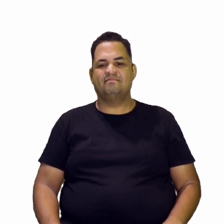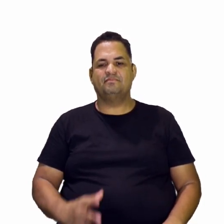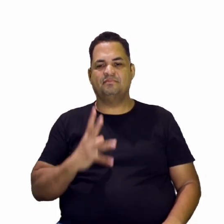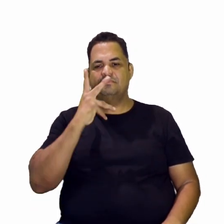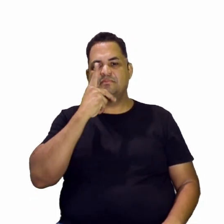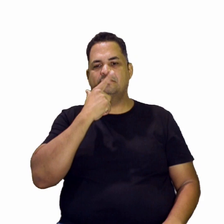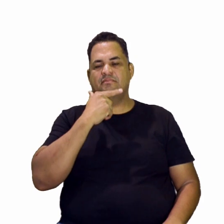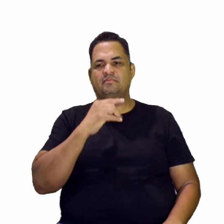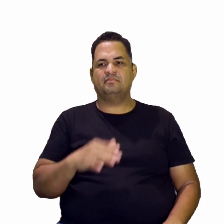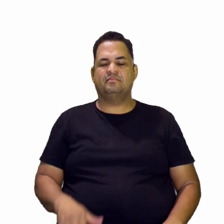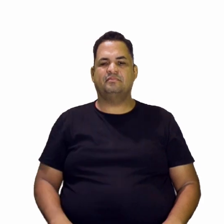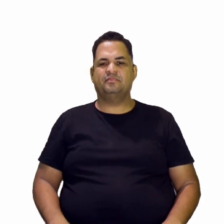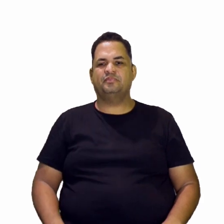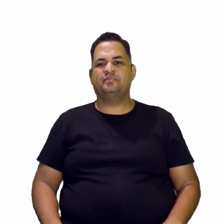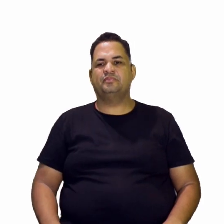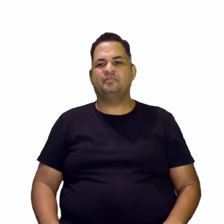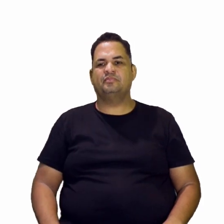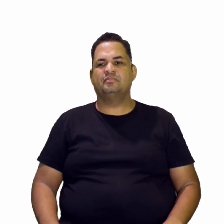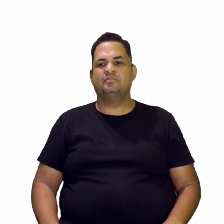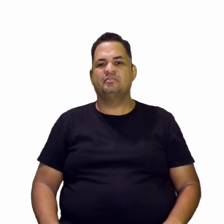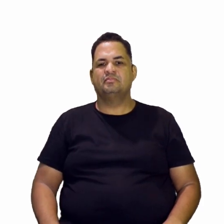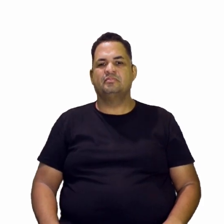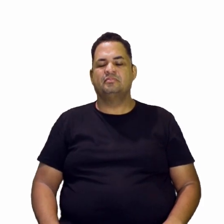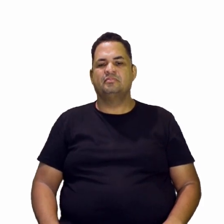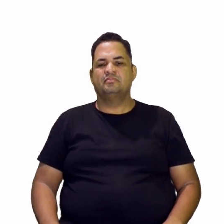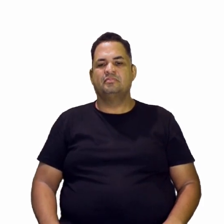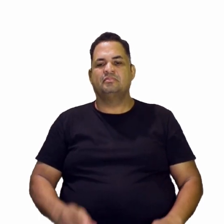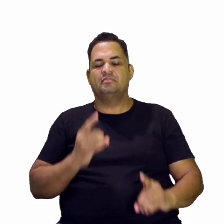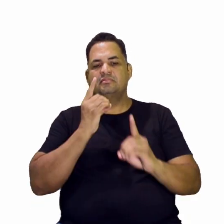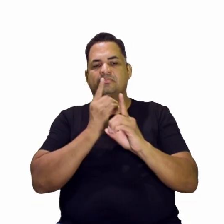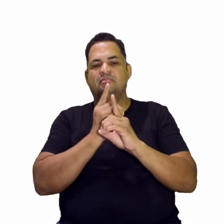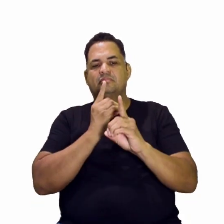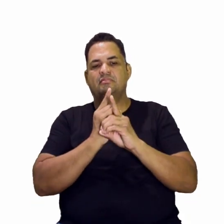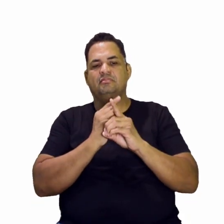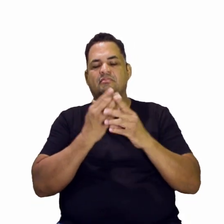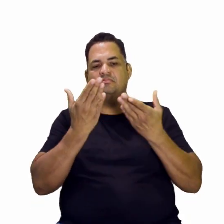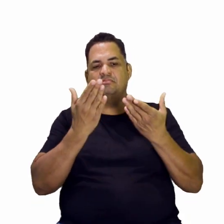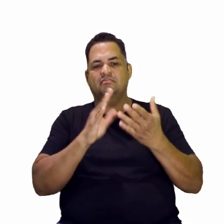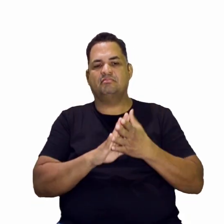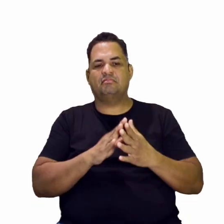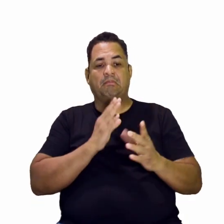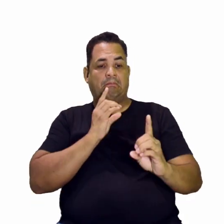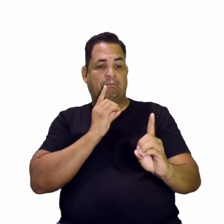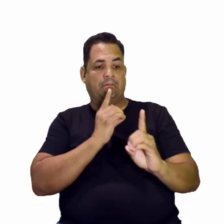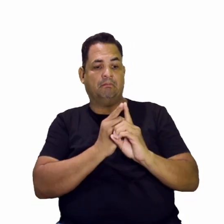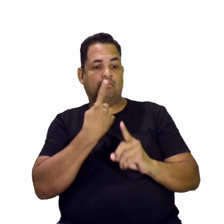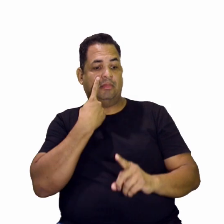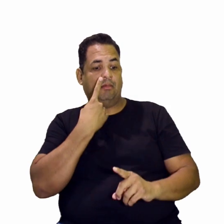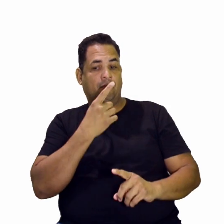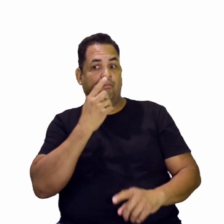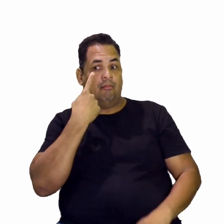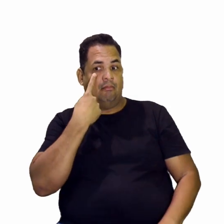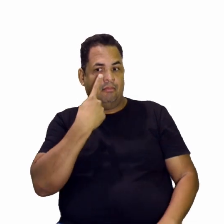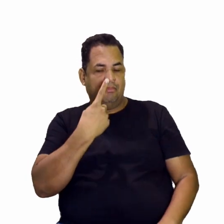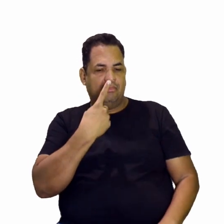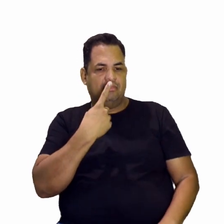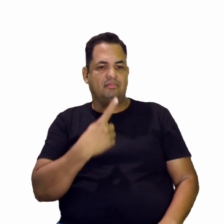lindo. Obviamente que você se assustaria, né? De deparar-se com ele assim, de frente, dando esse olhar, esse